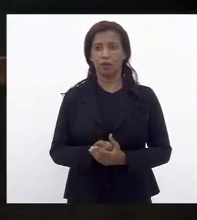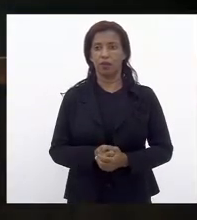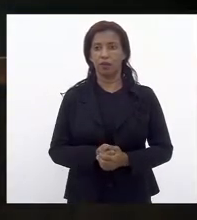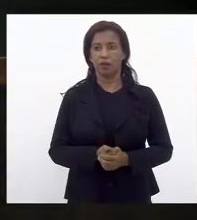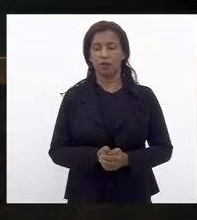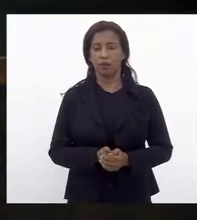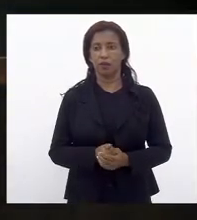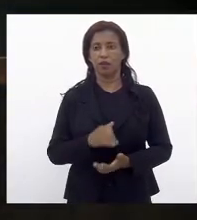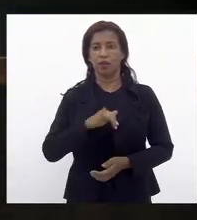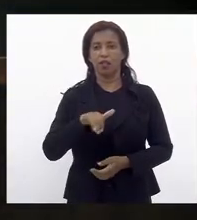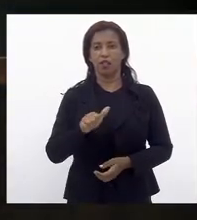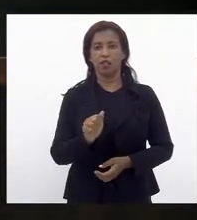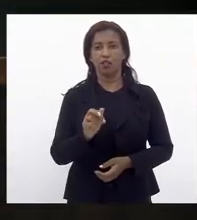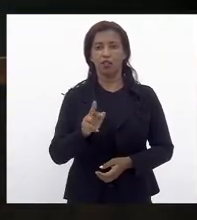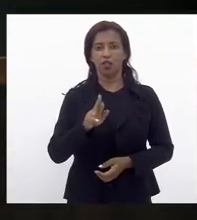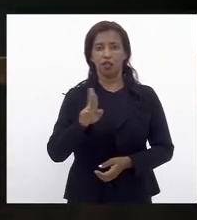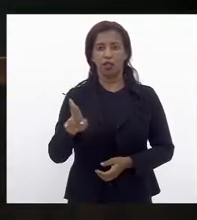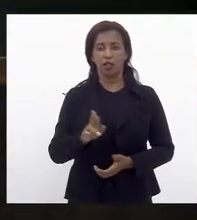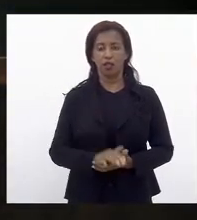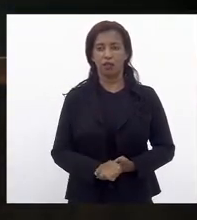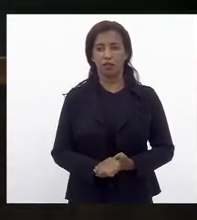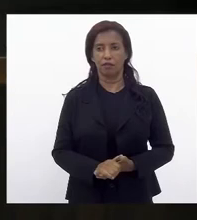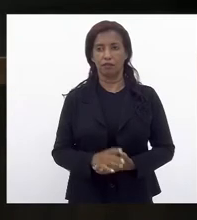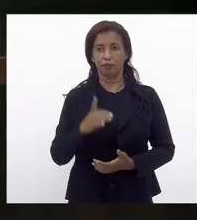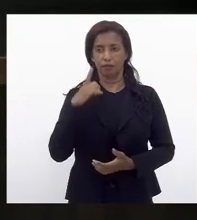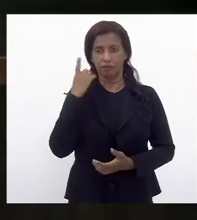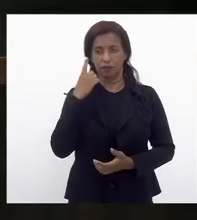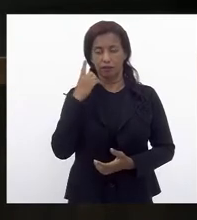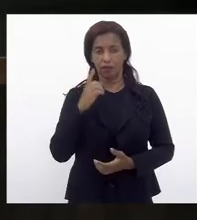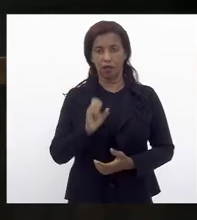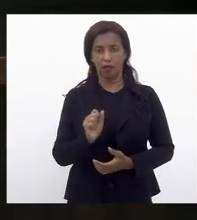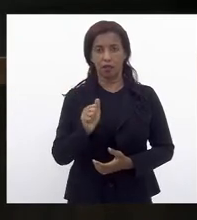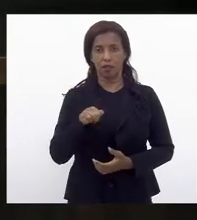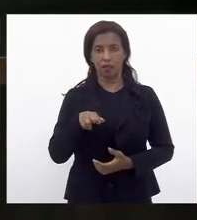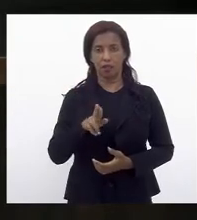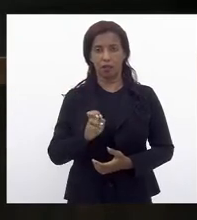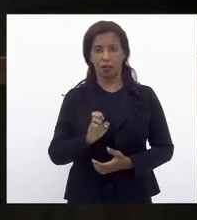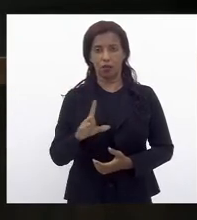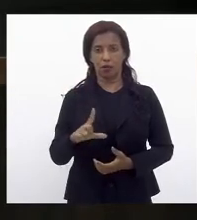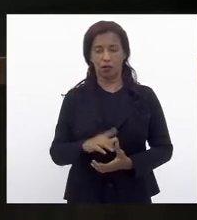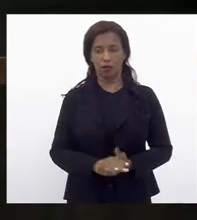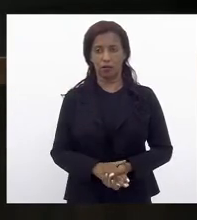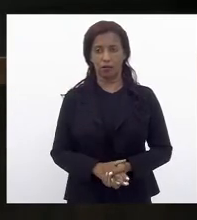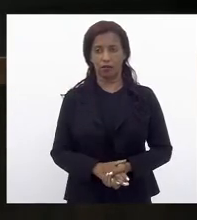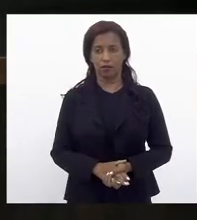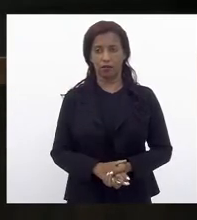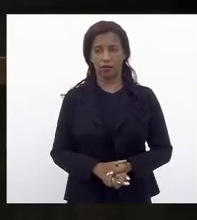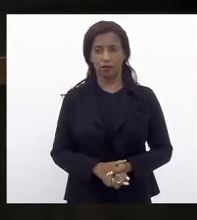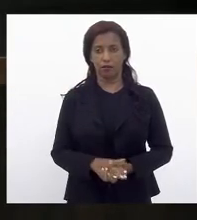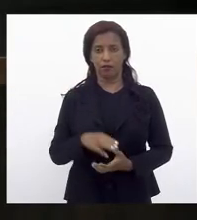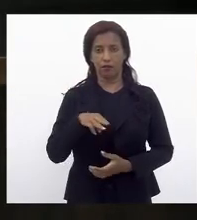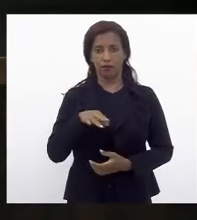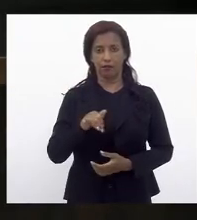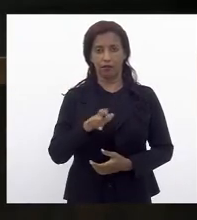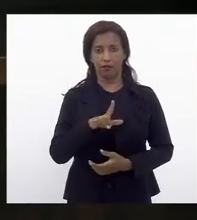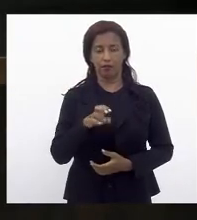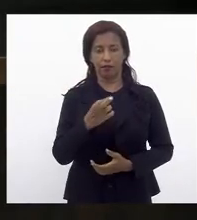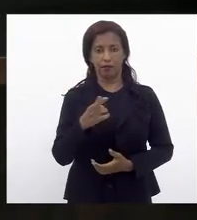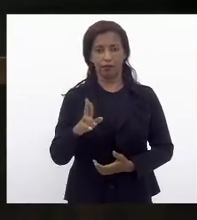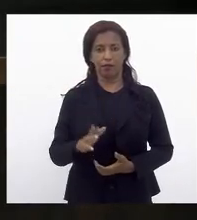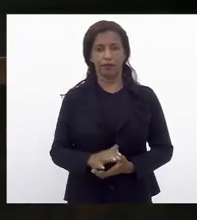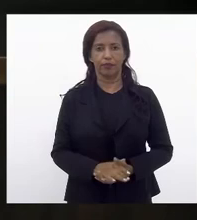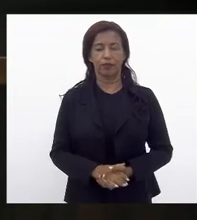Jair Bittencourt, deputado Samuel Malafaia, deputado Marcos Miller,